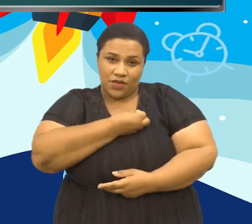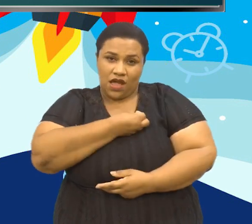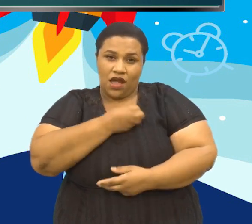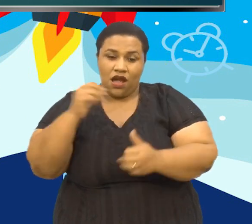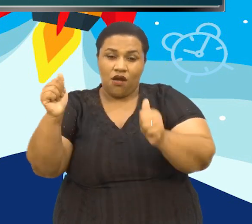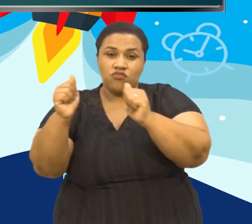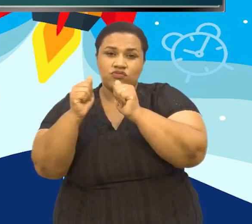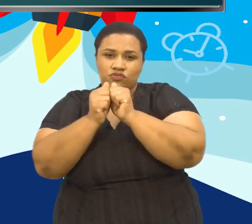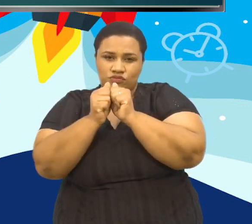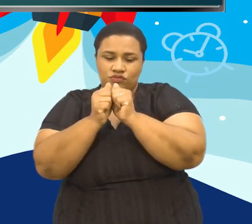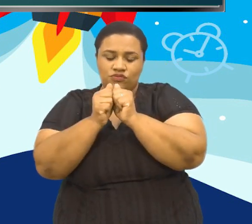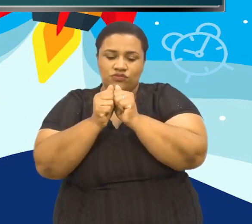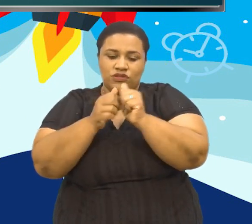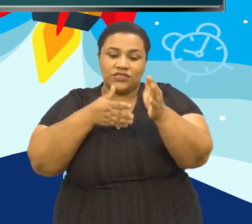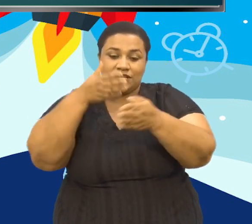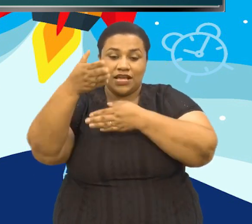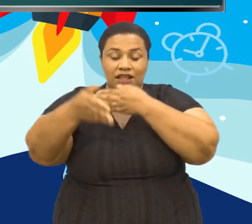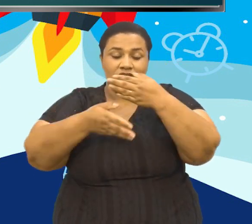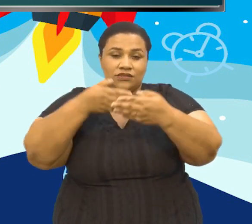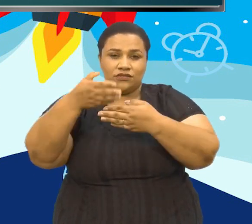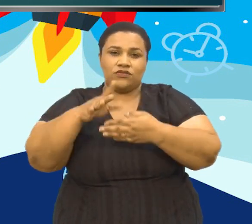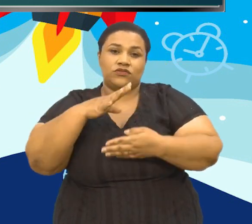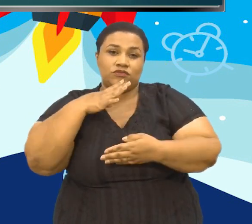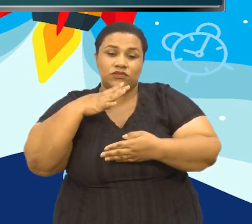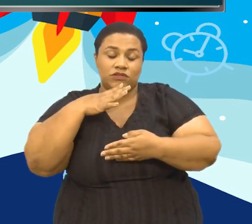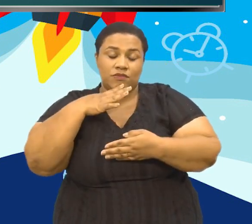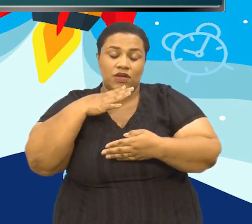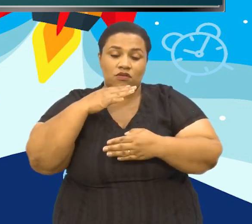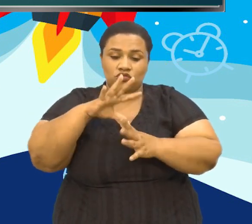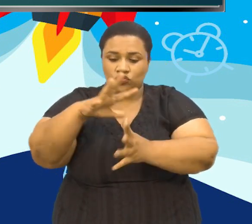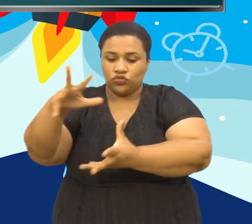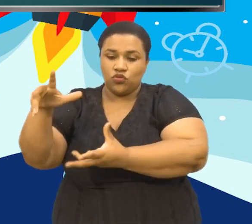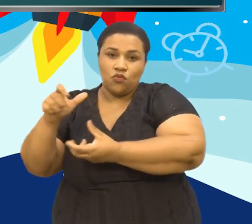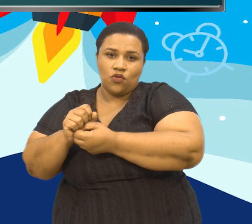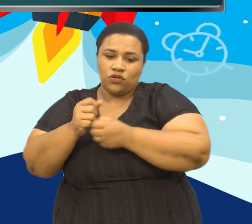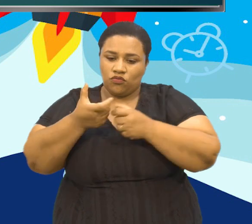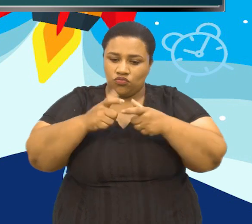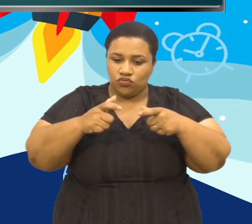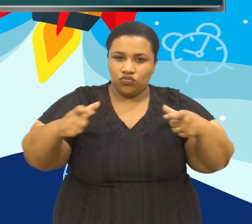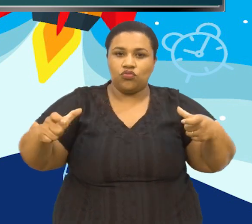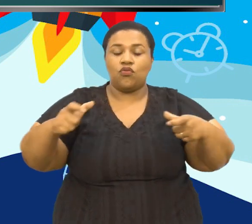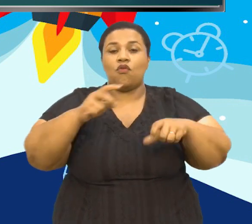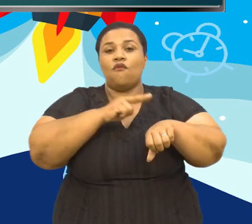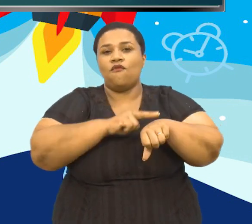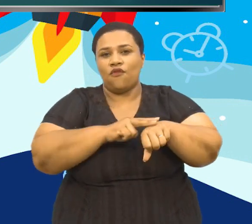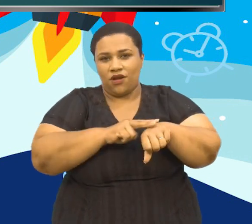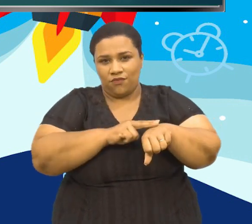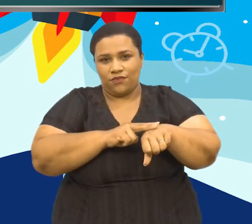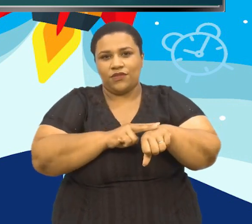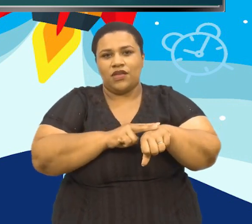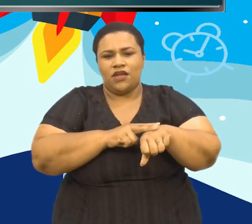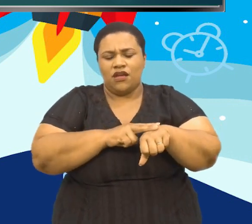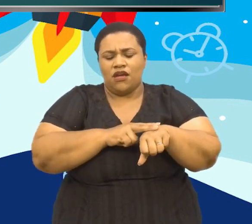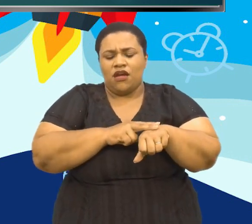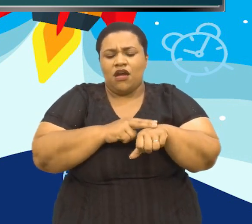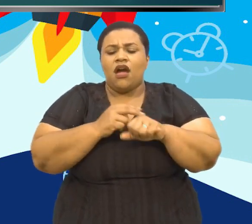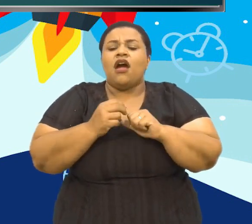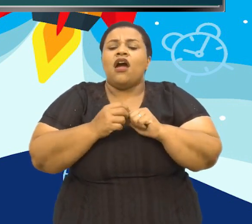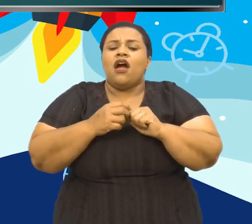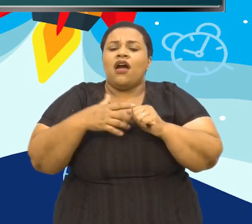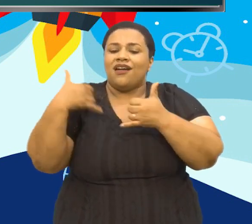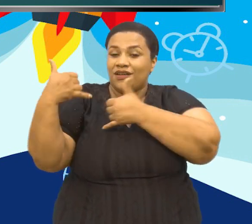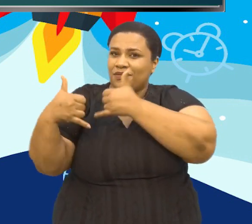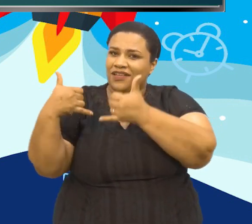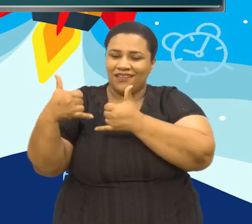Juntos, eles testam os seus conhecimentos de mundo e ampliam o vocabulário. Sem dúvidas, uma brincadeira